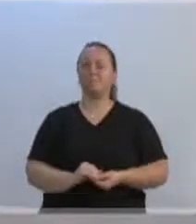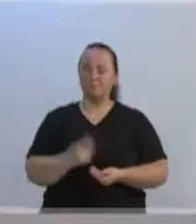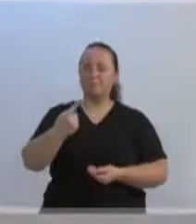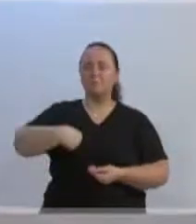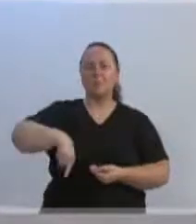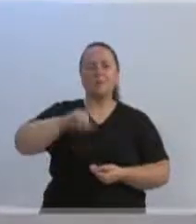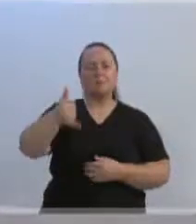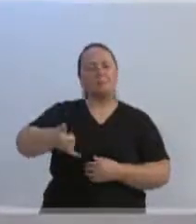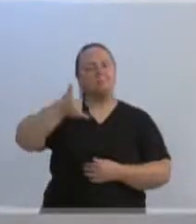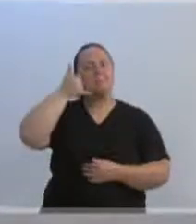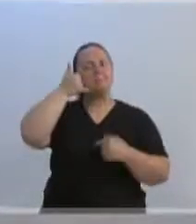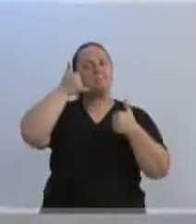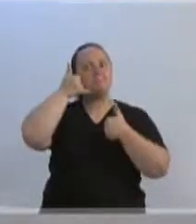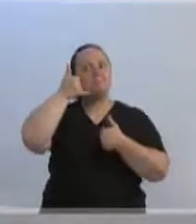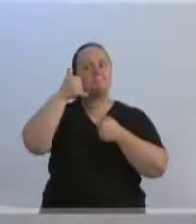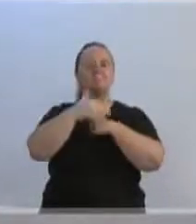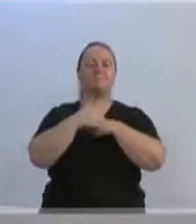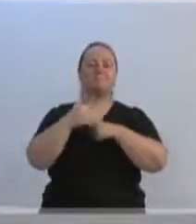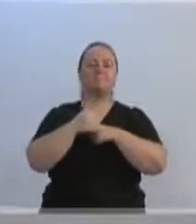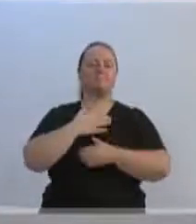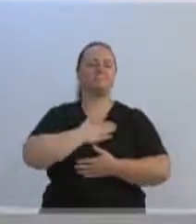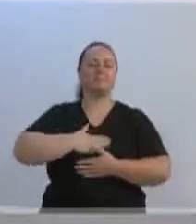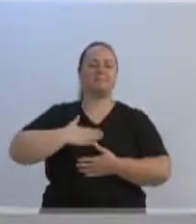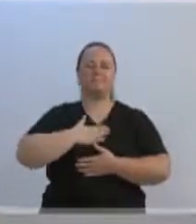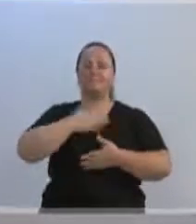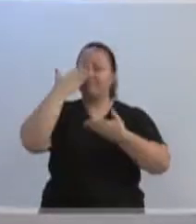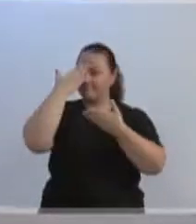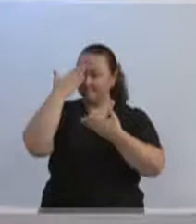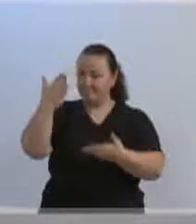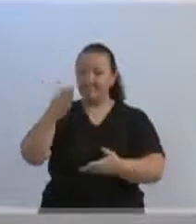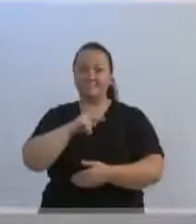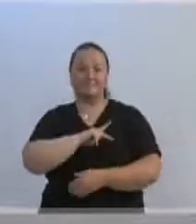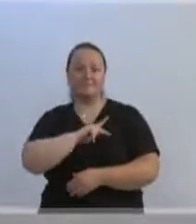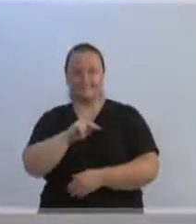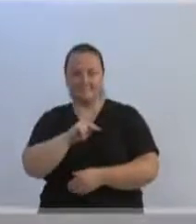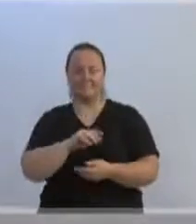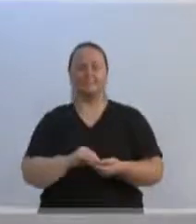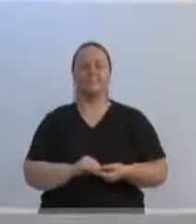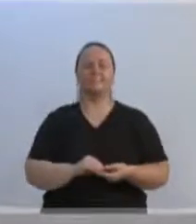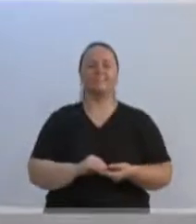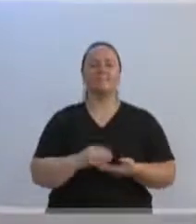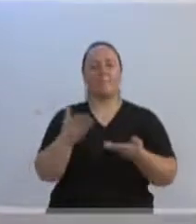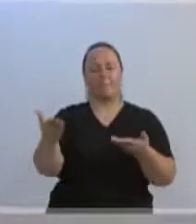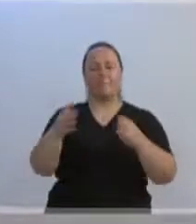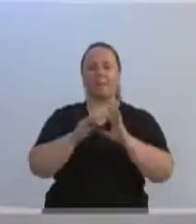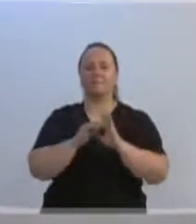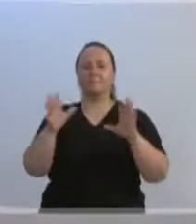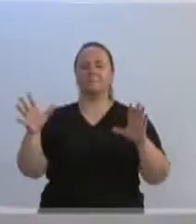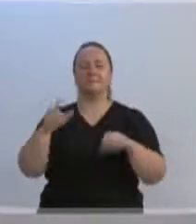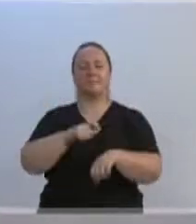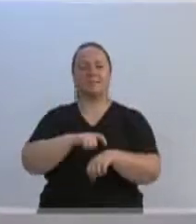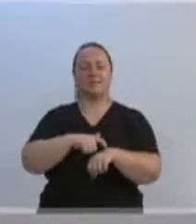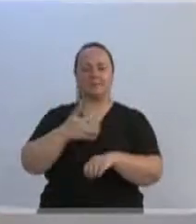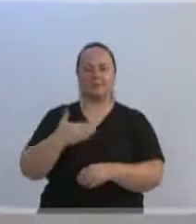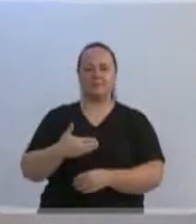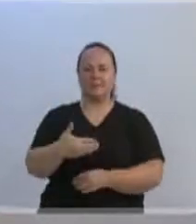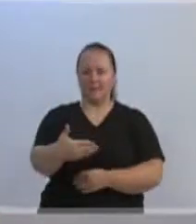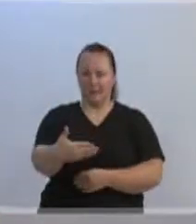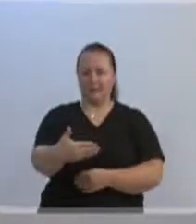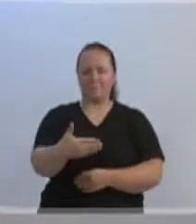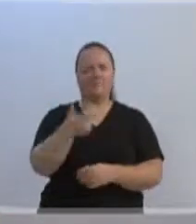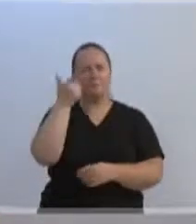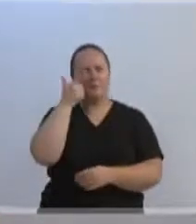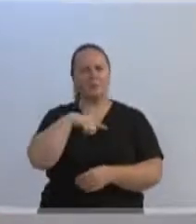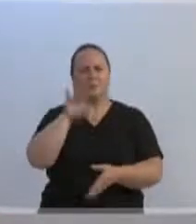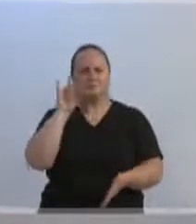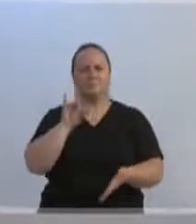carinho com muito prazer agradecemos o presidente da câmara de vereadores por ceder esse espaço na sessão para que assim